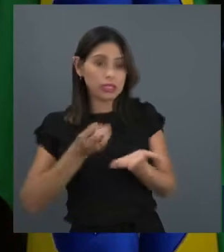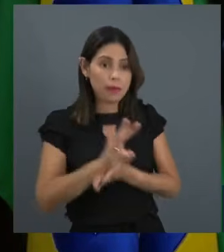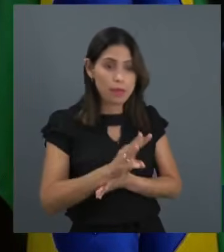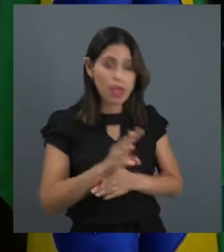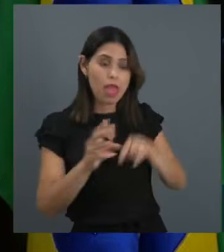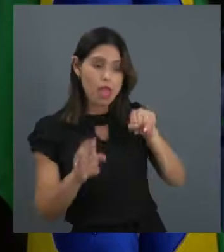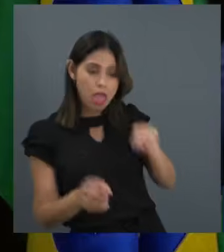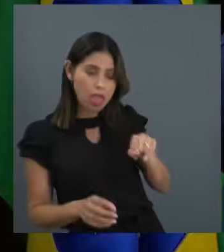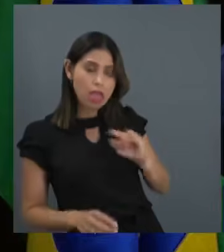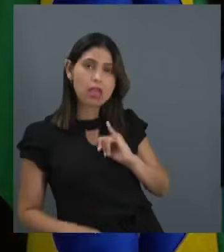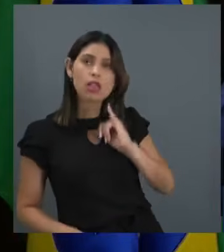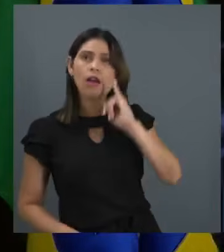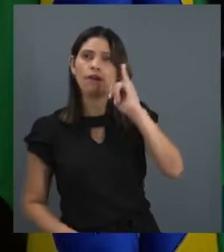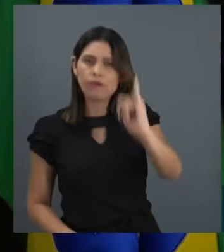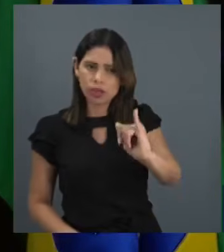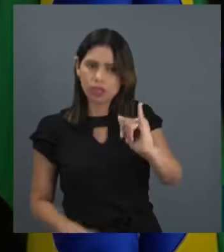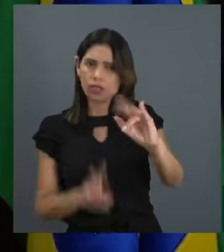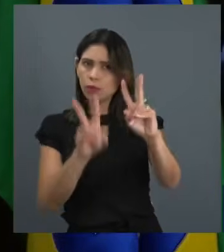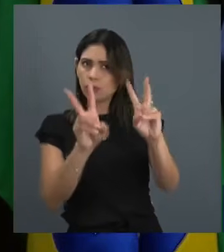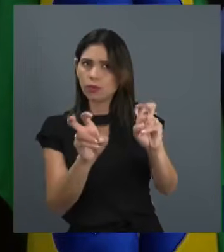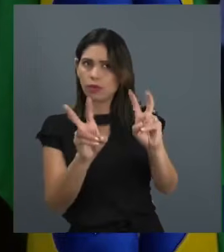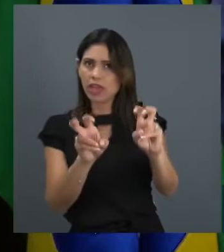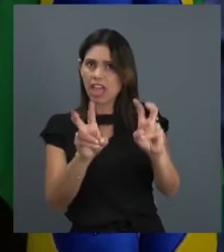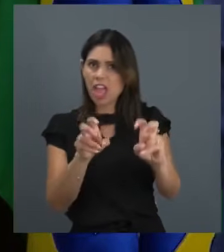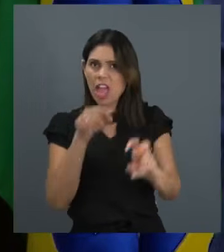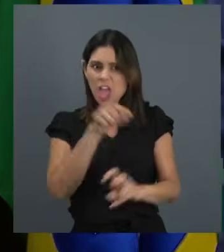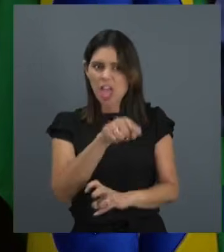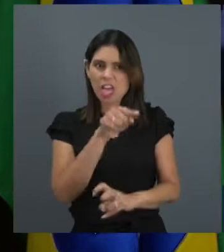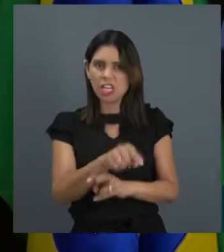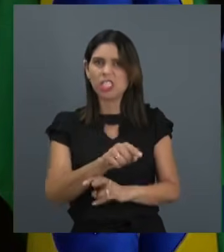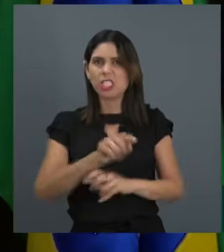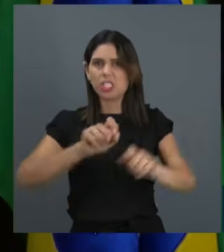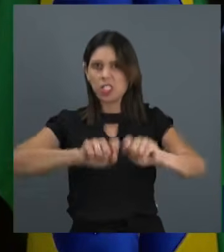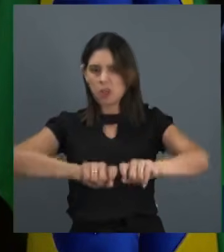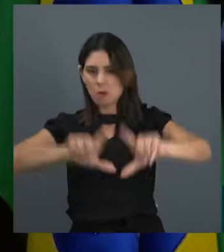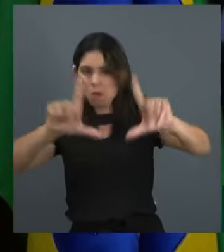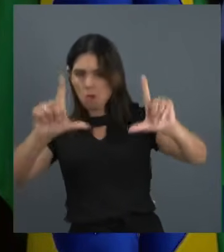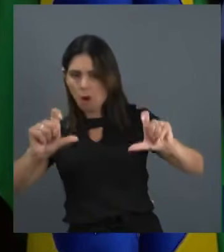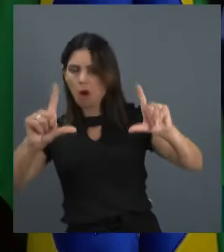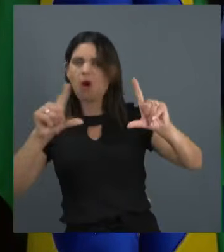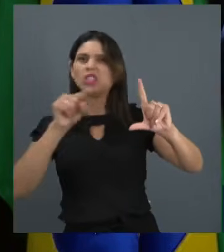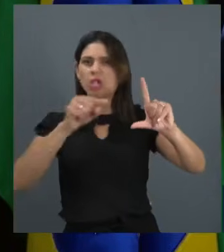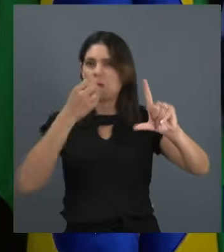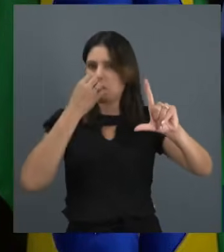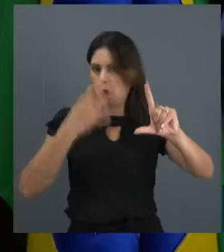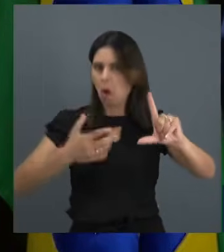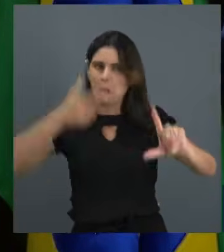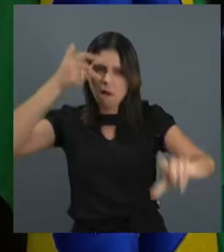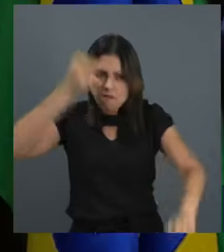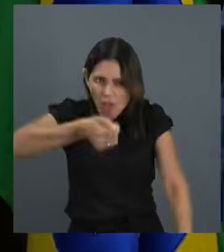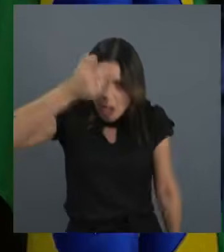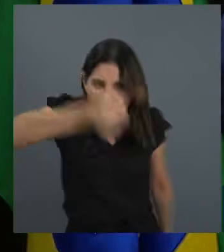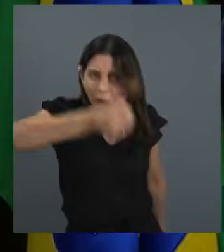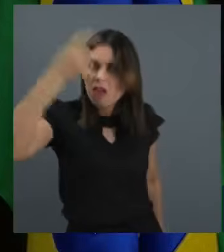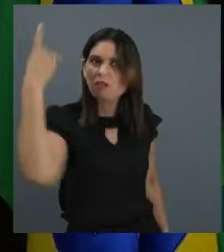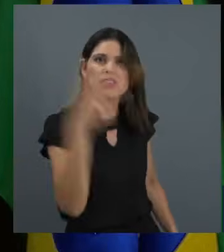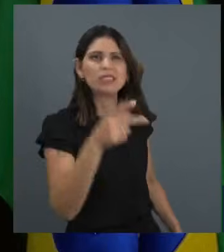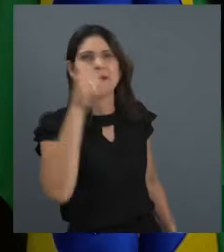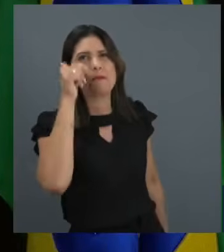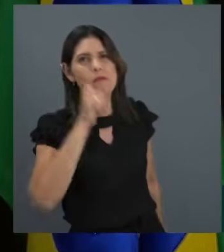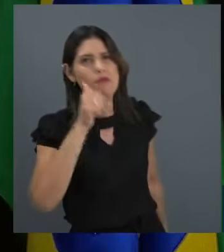Antônio diz, abro aspas, esse post é bom para ferrar com essa mulher, fecho aspas.